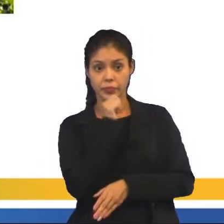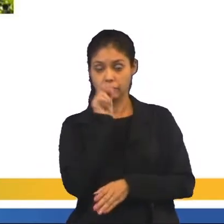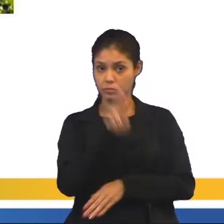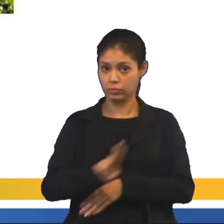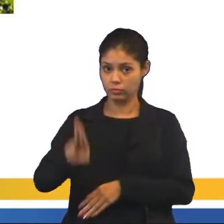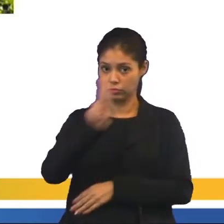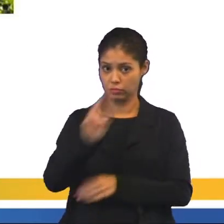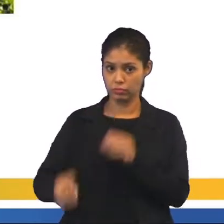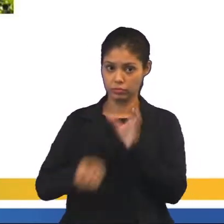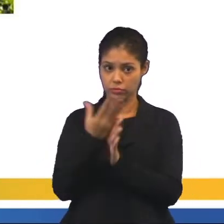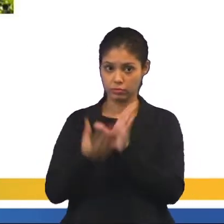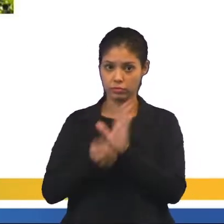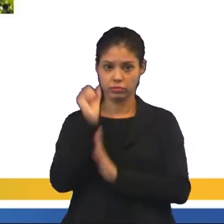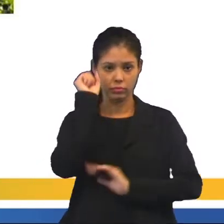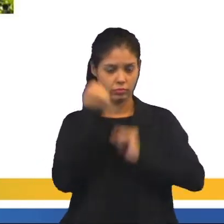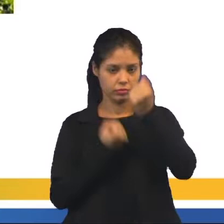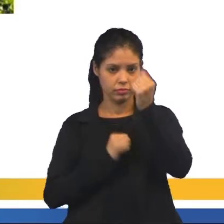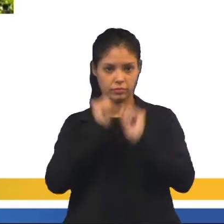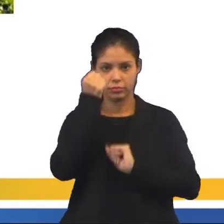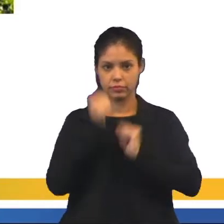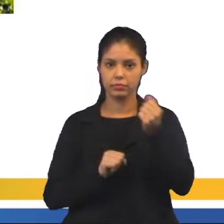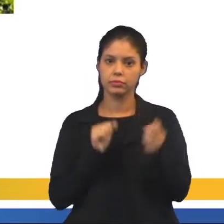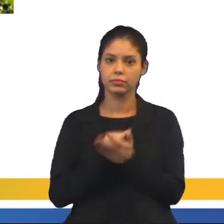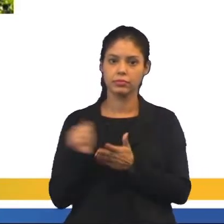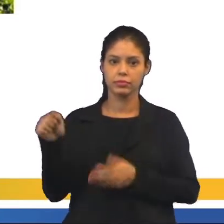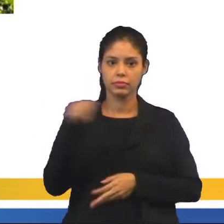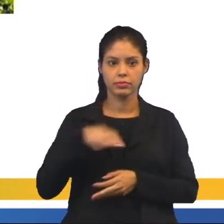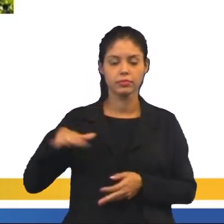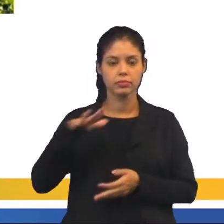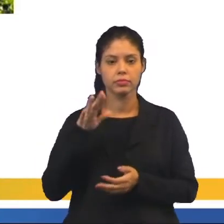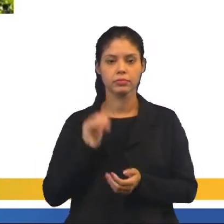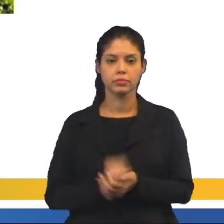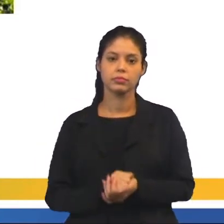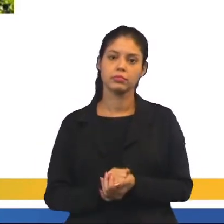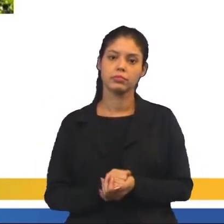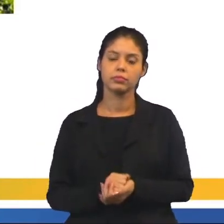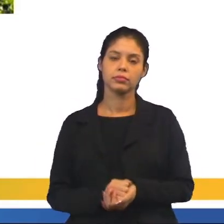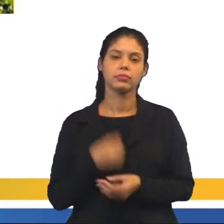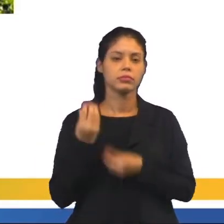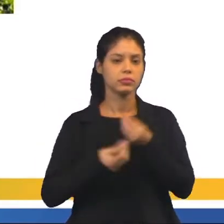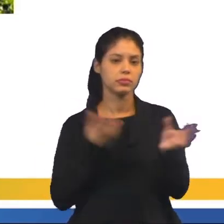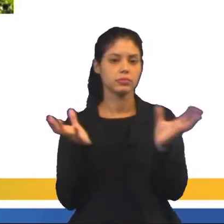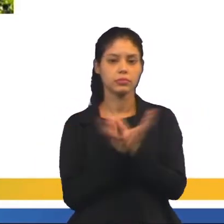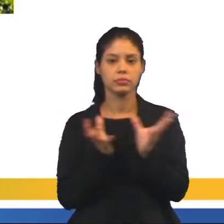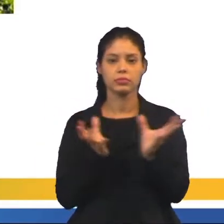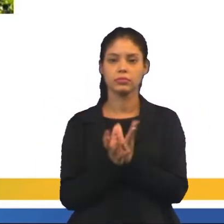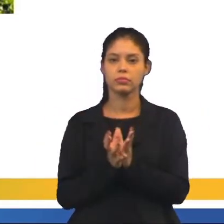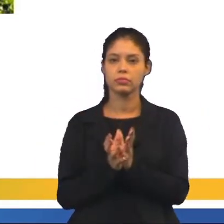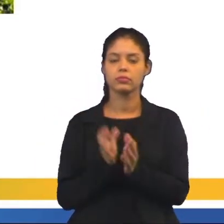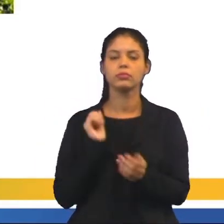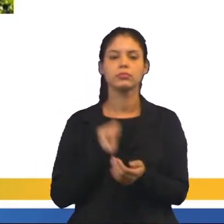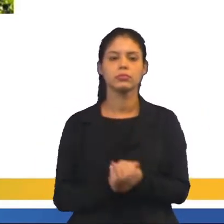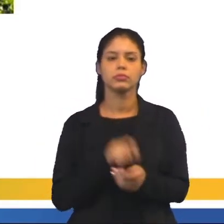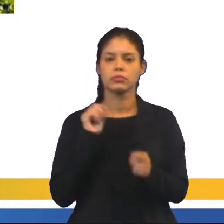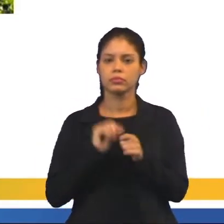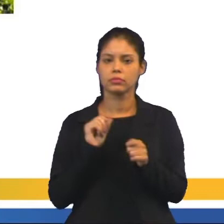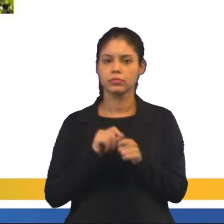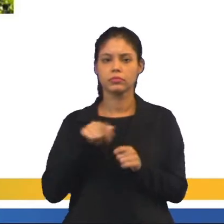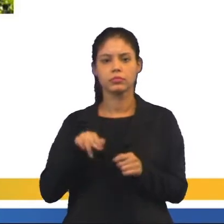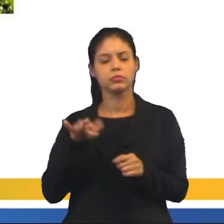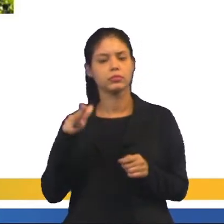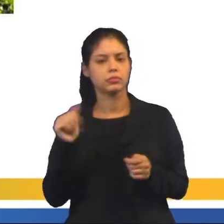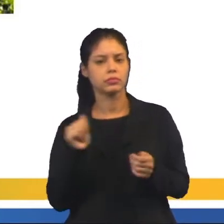produtos, além do uso de produtos industrializados no campo, né? Como equipamentos agrícolas,